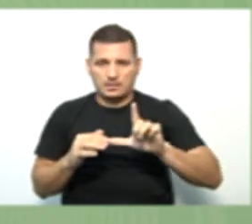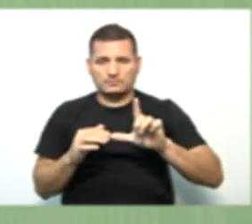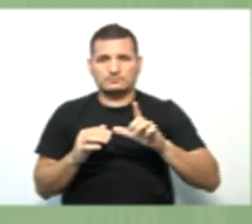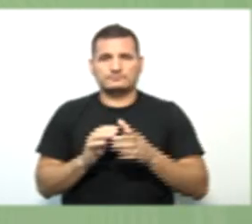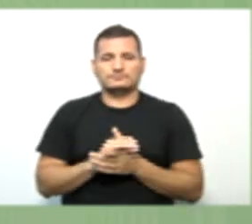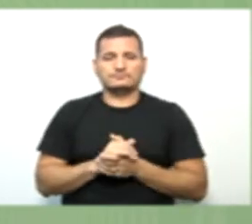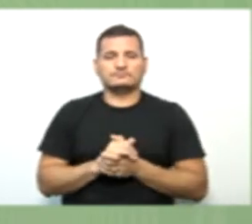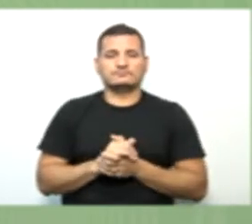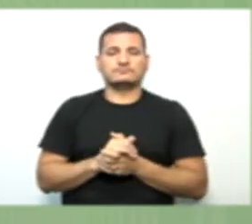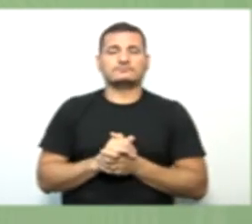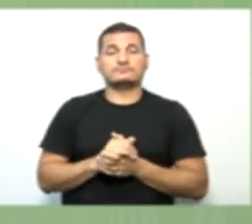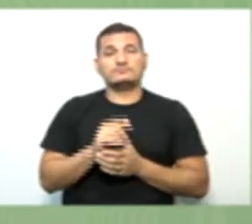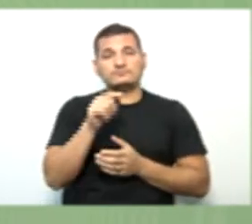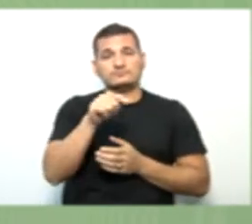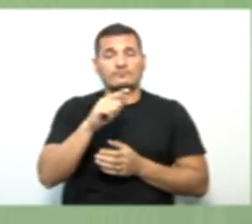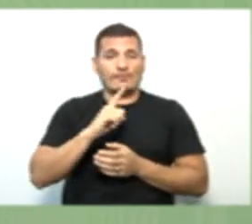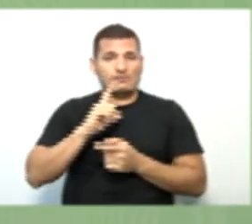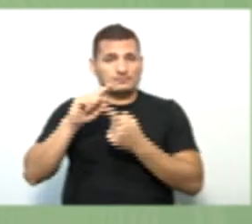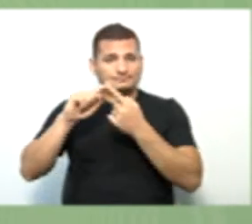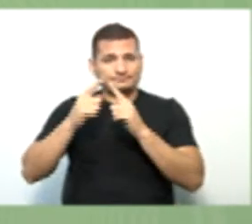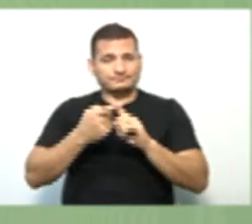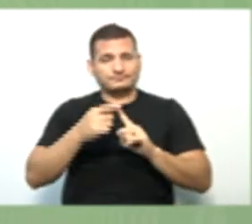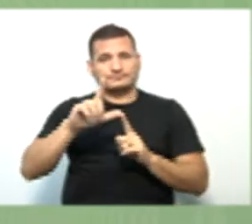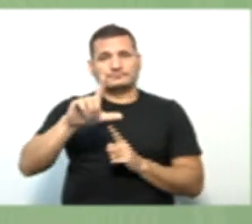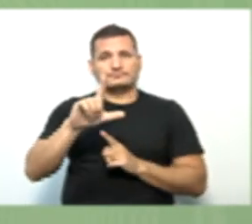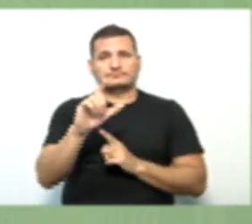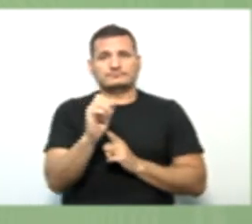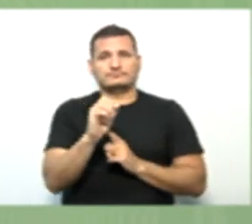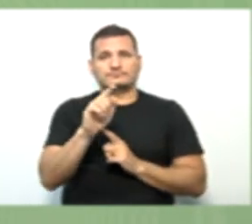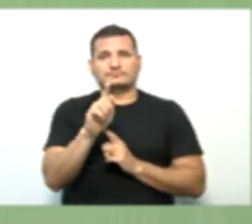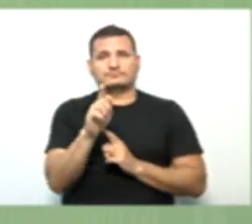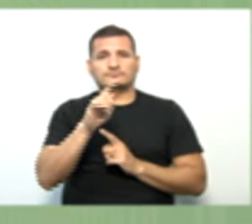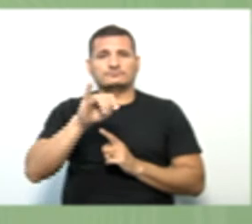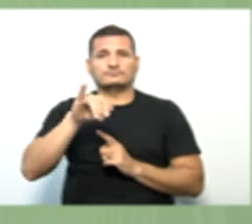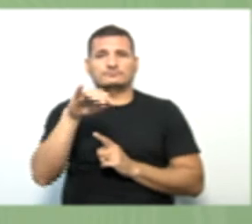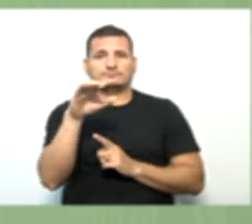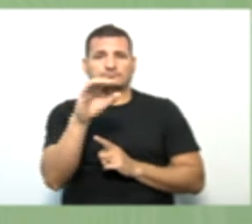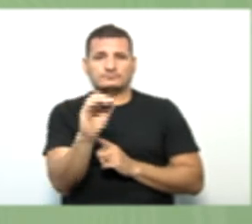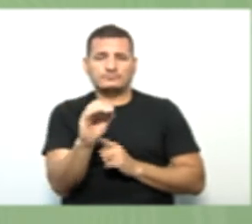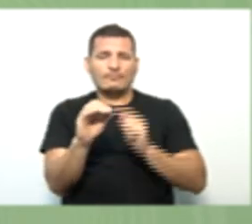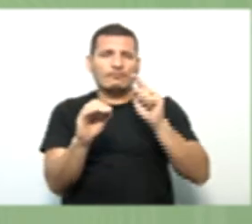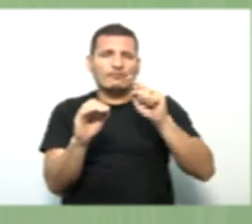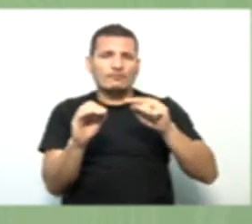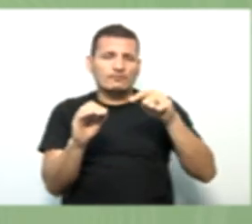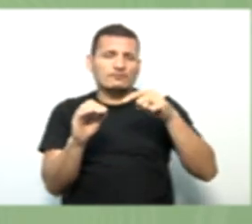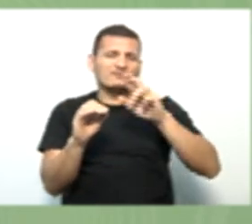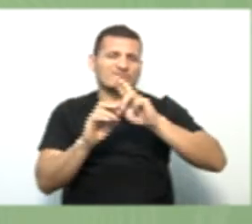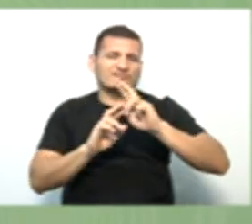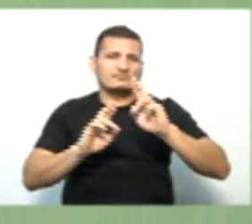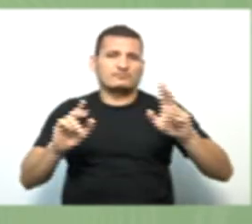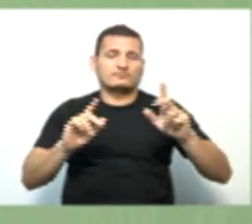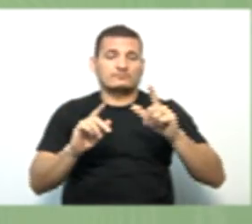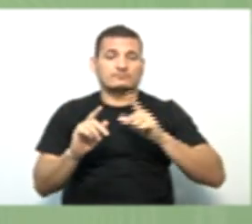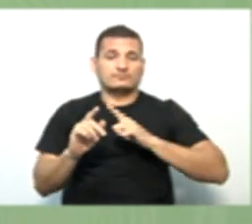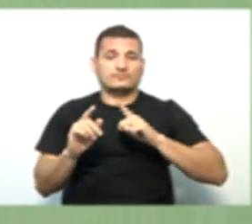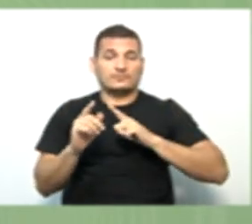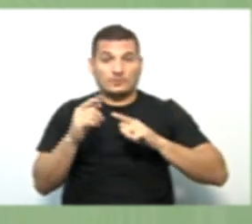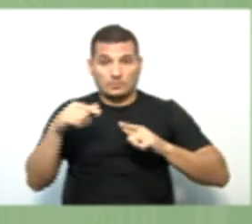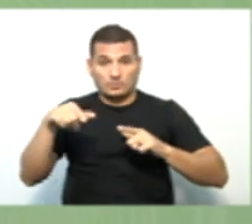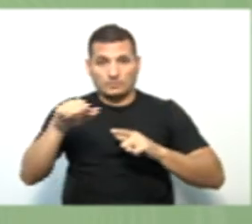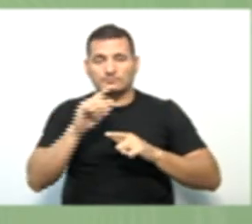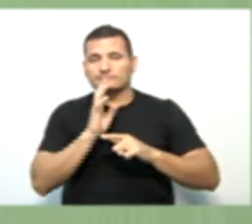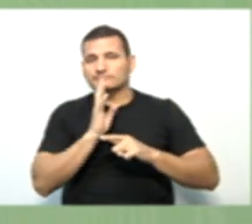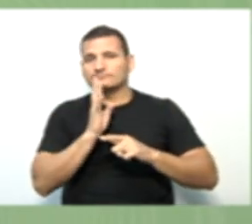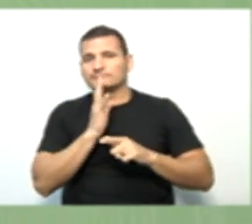operadores lógicos. Os operadores lógicos são aqueles mais diferentes, né, do que a gente está